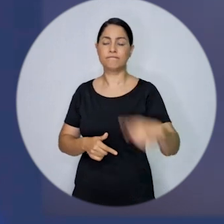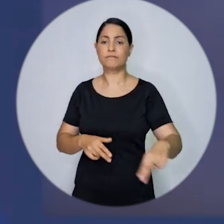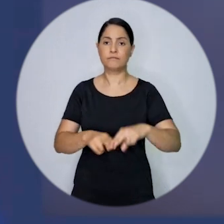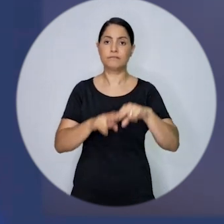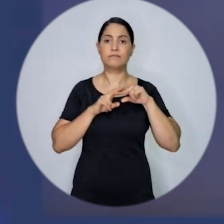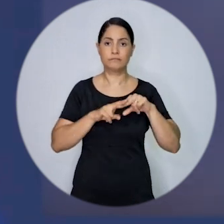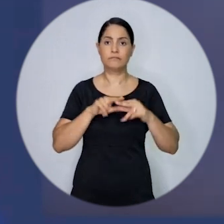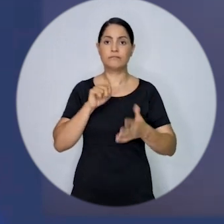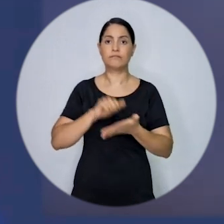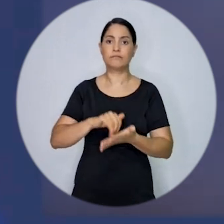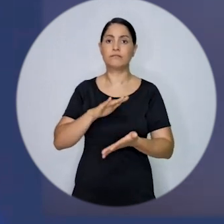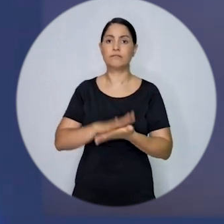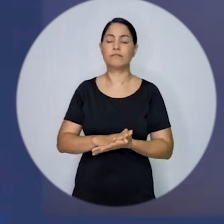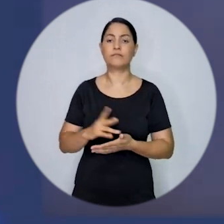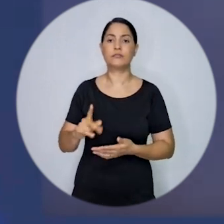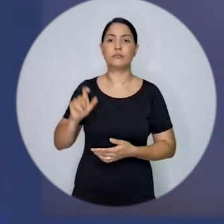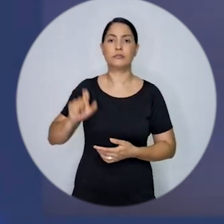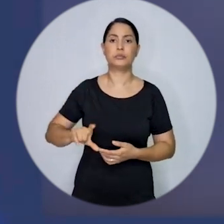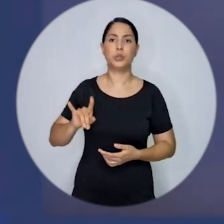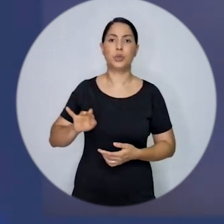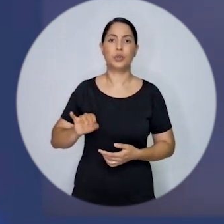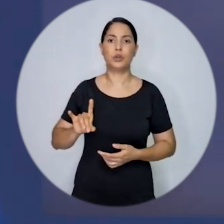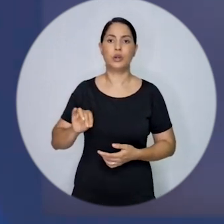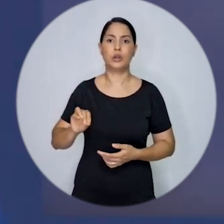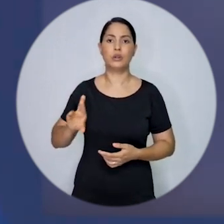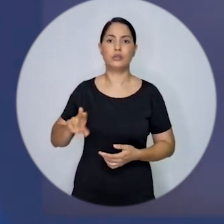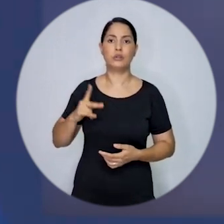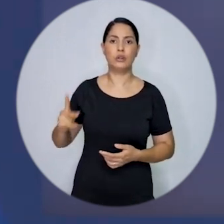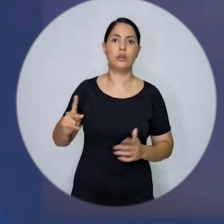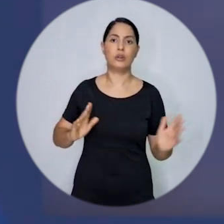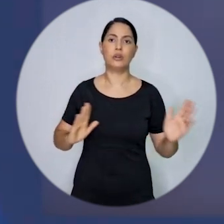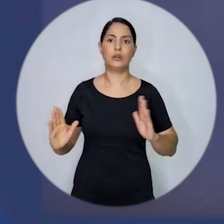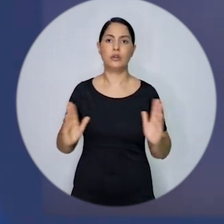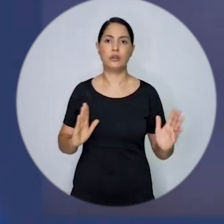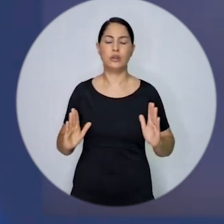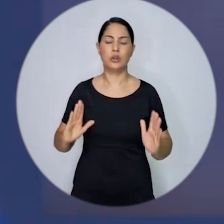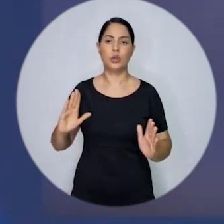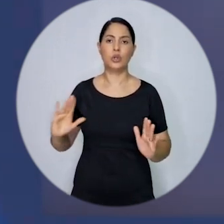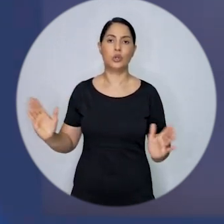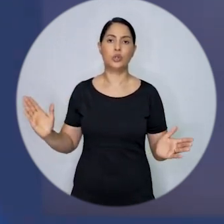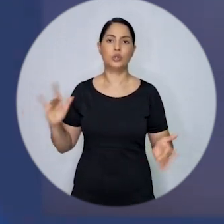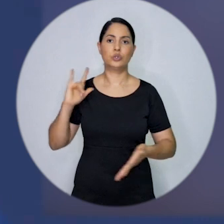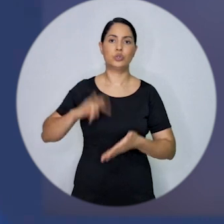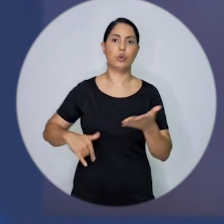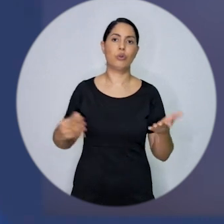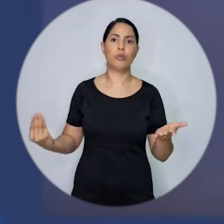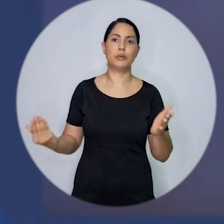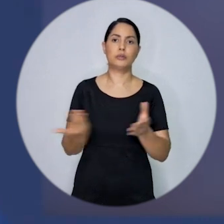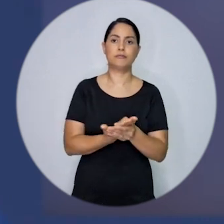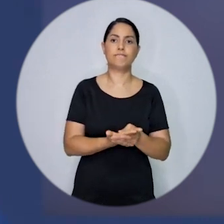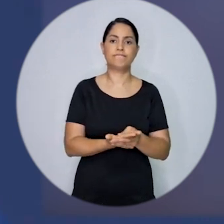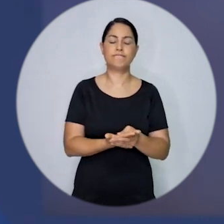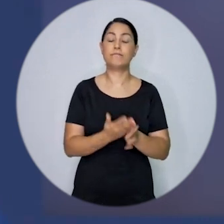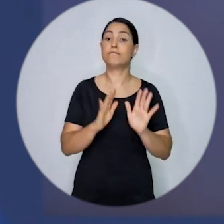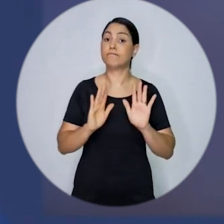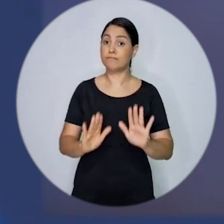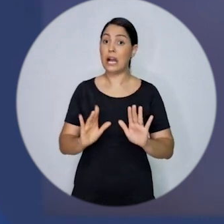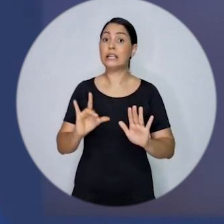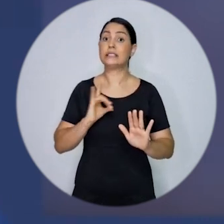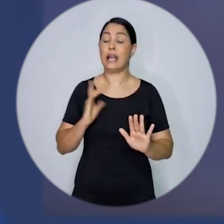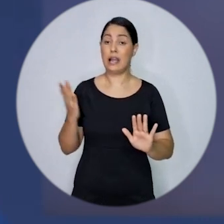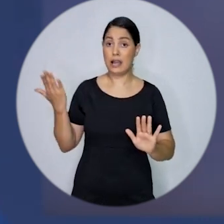que aplicou multa pessoal a procurador de um município por não cumprir o prazo para adicionar documentos a um processo.